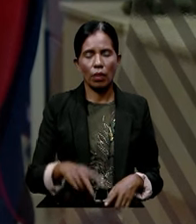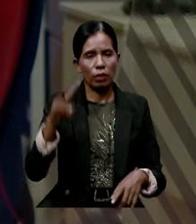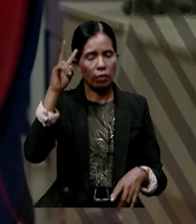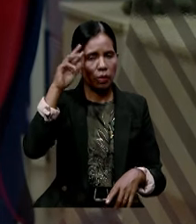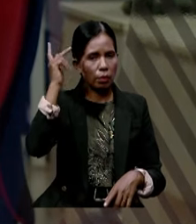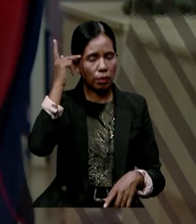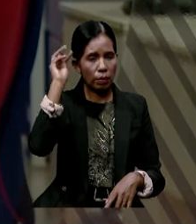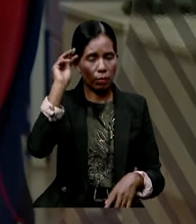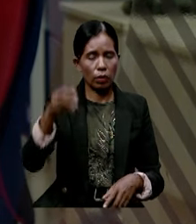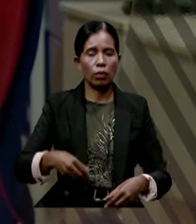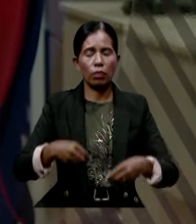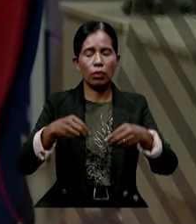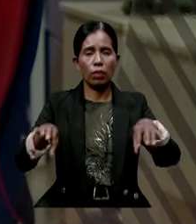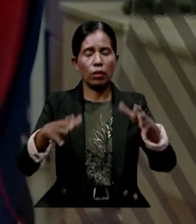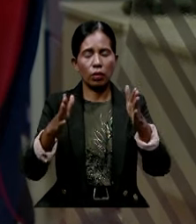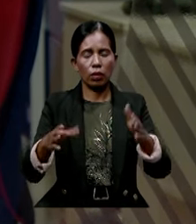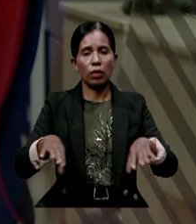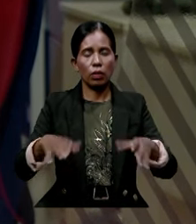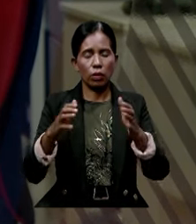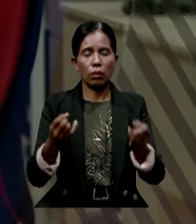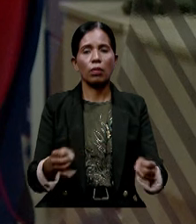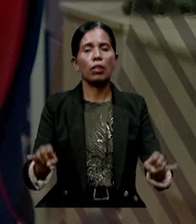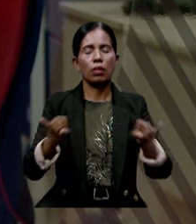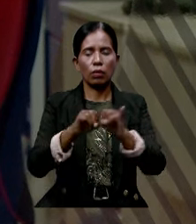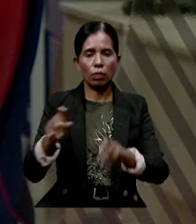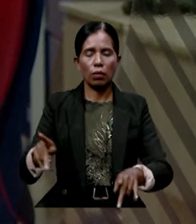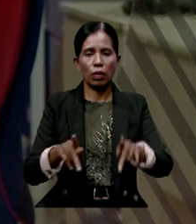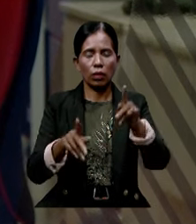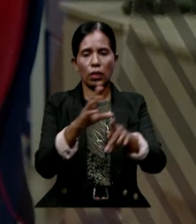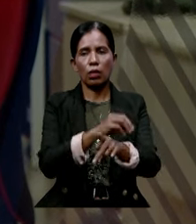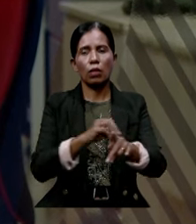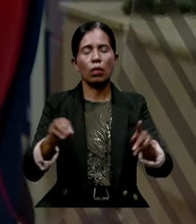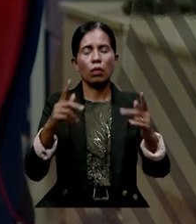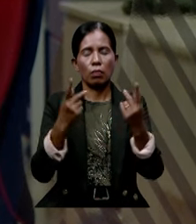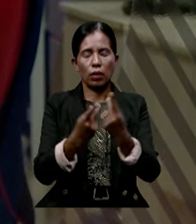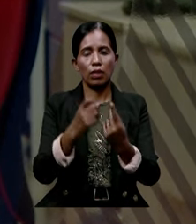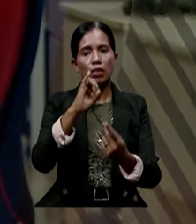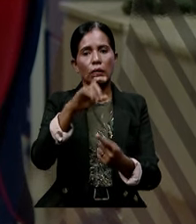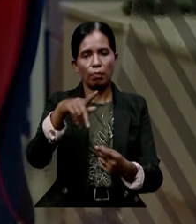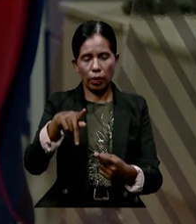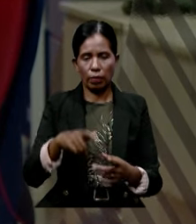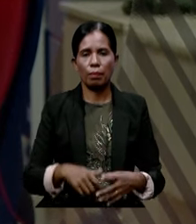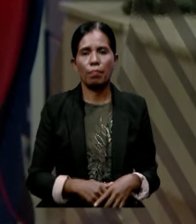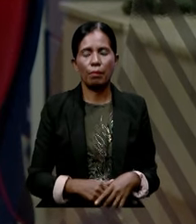Vice-Primeiro-Ministro entrega recrutamento funcionário para cada instituto público na empresa pública.